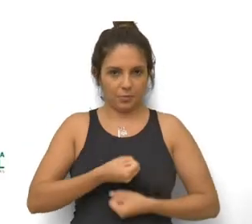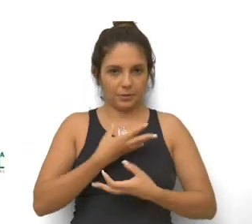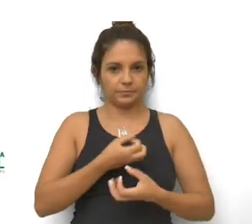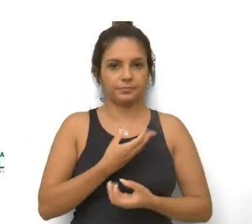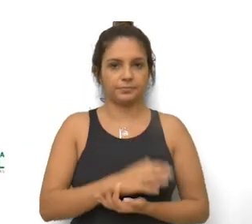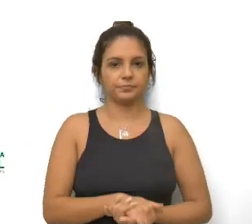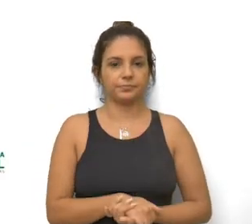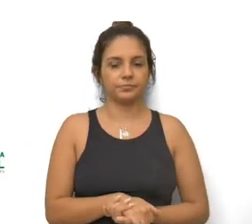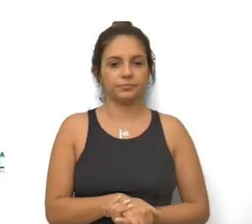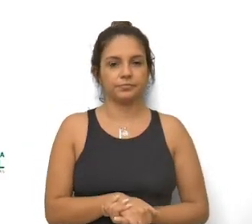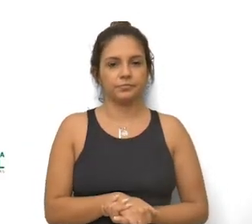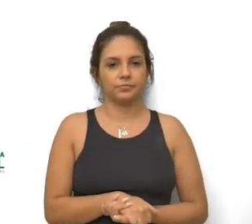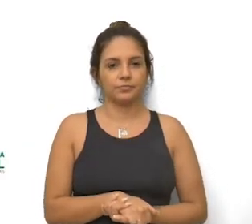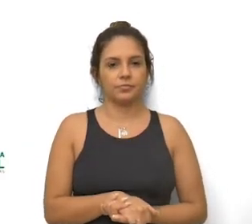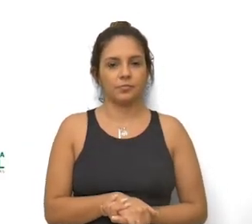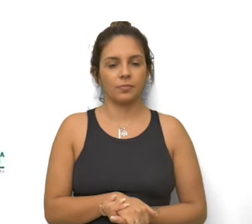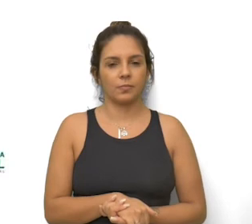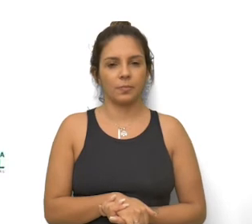Preto.